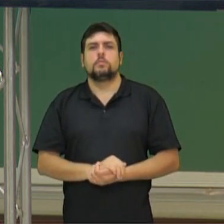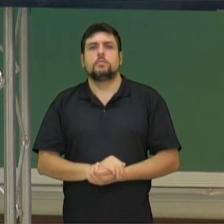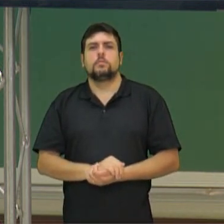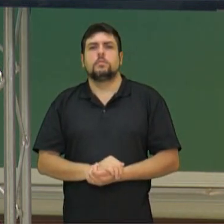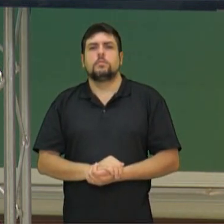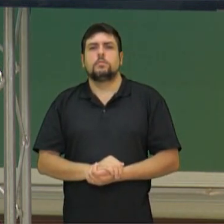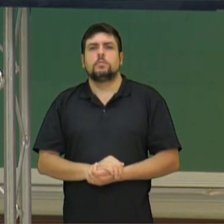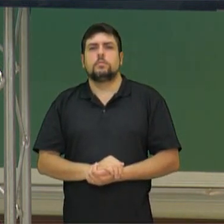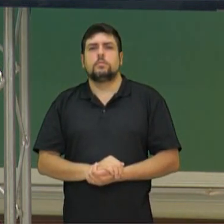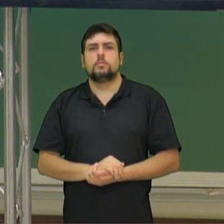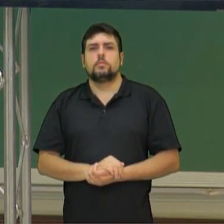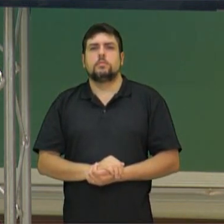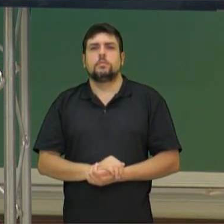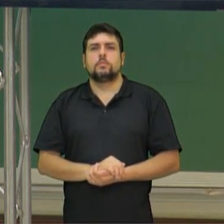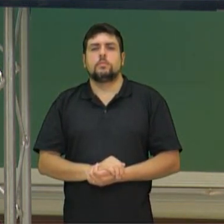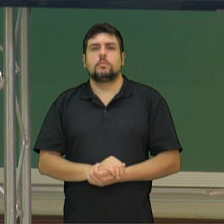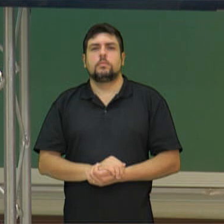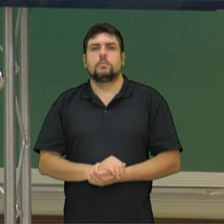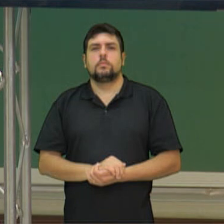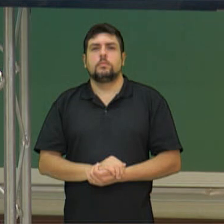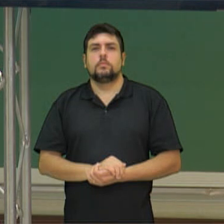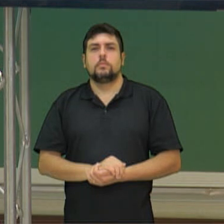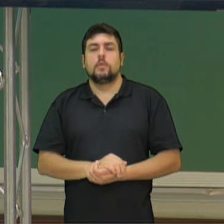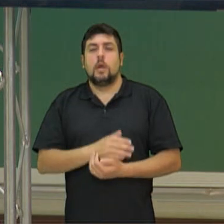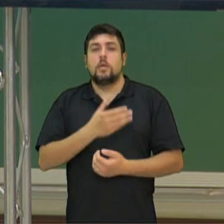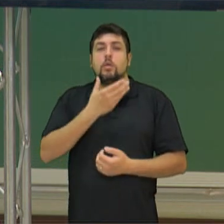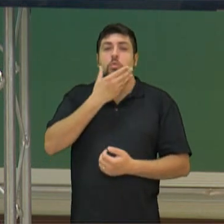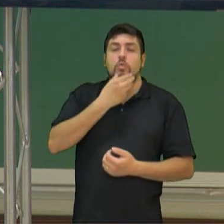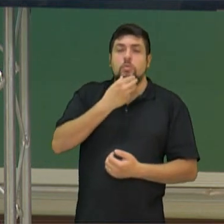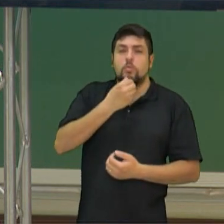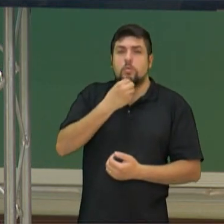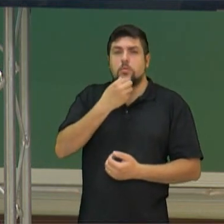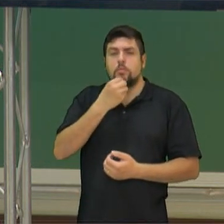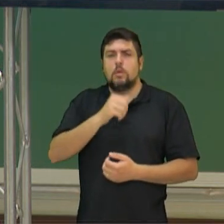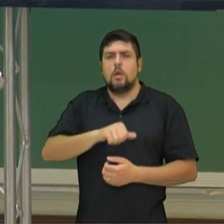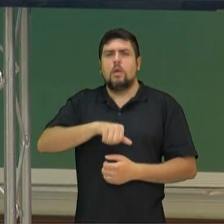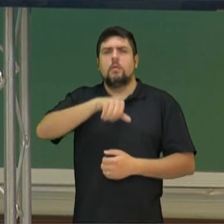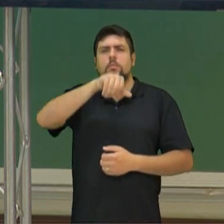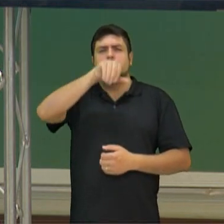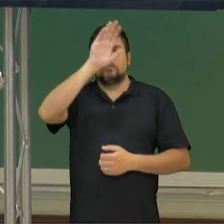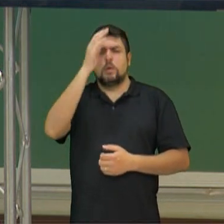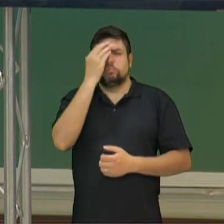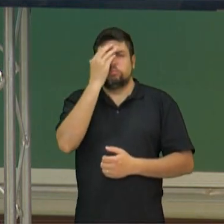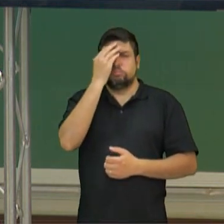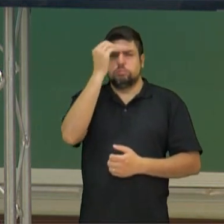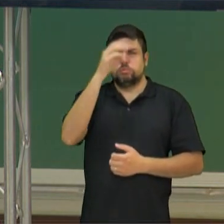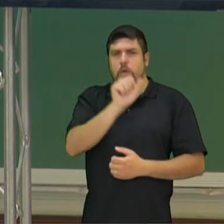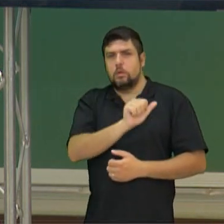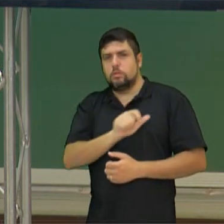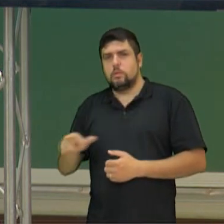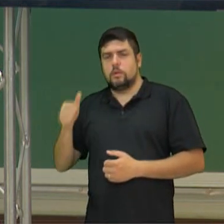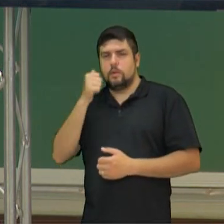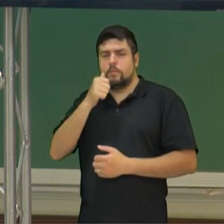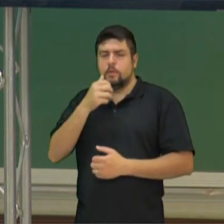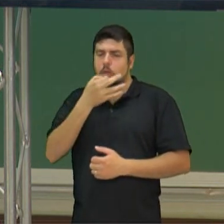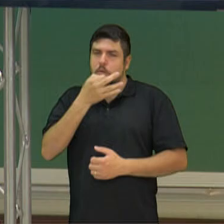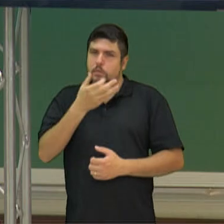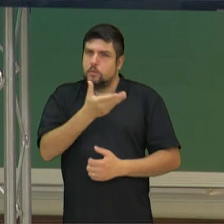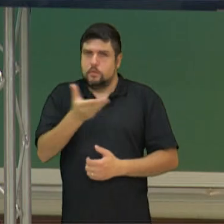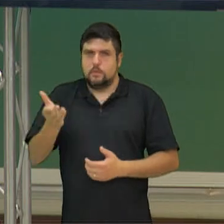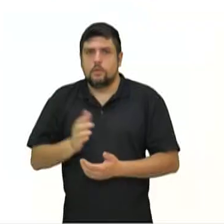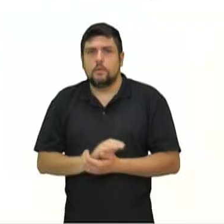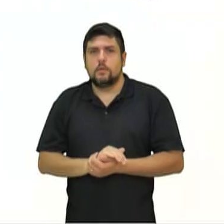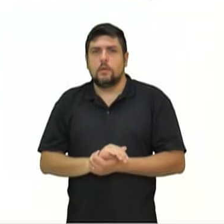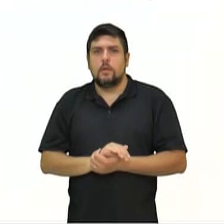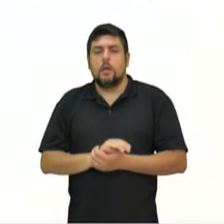than girls. Aí a opinião de vocês, né? Que os garotos são mais populares do que as garotas ou menos populares. Aqui